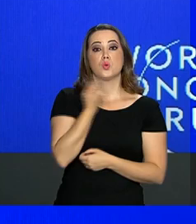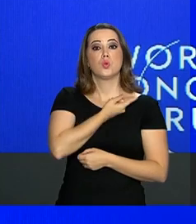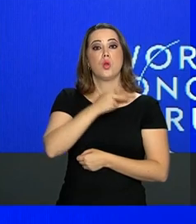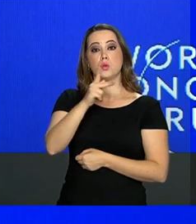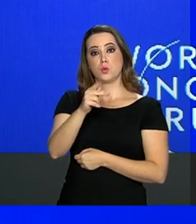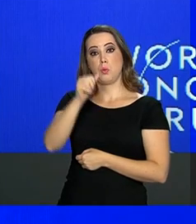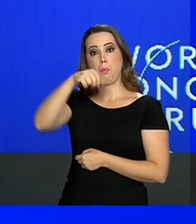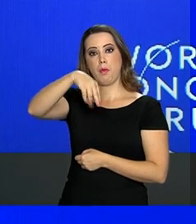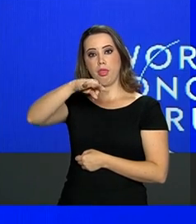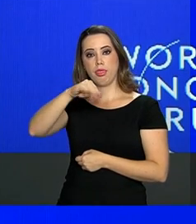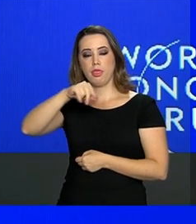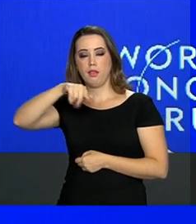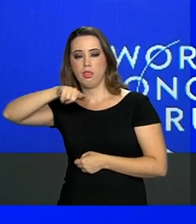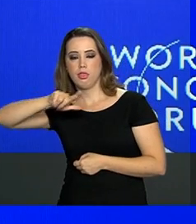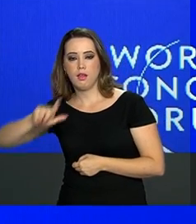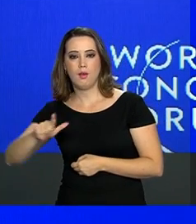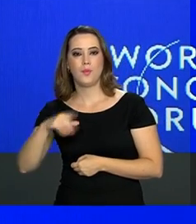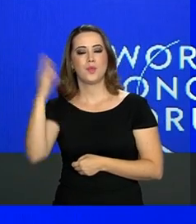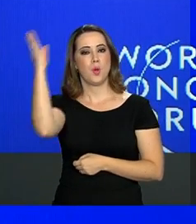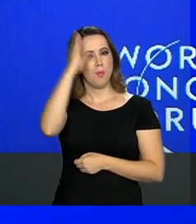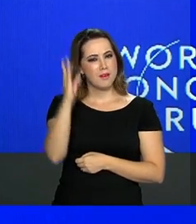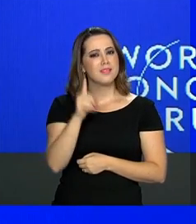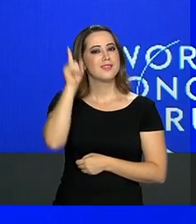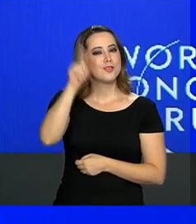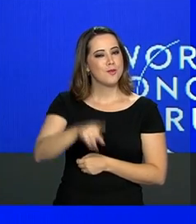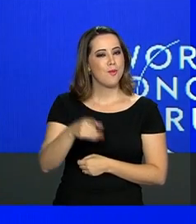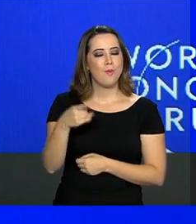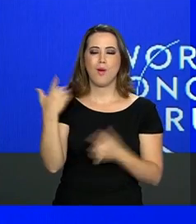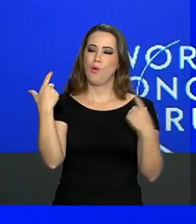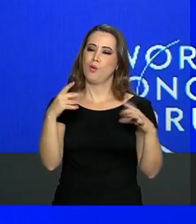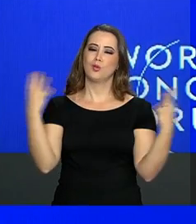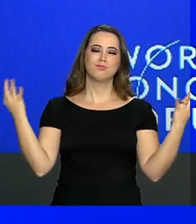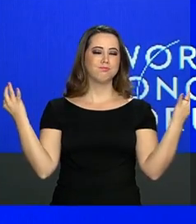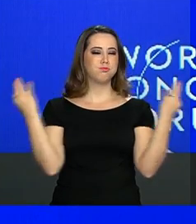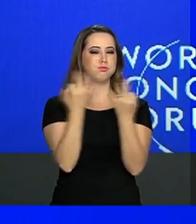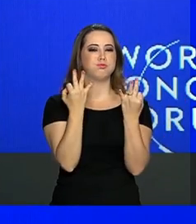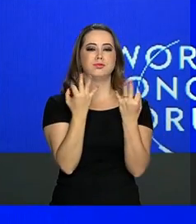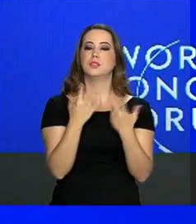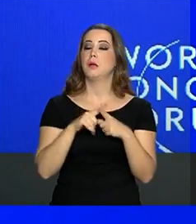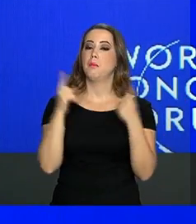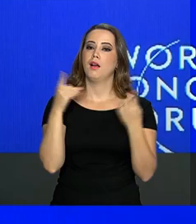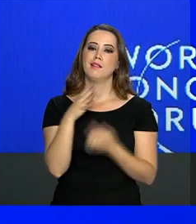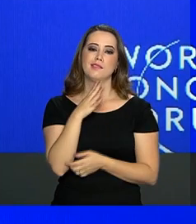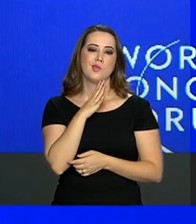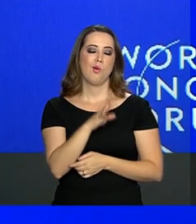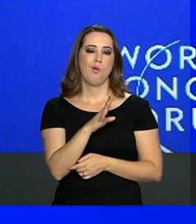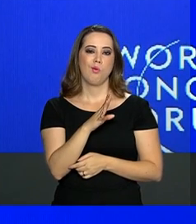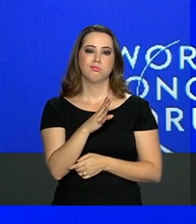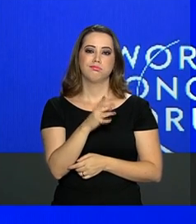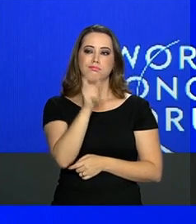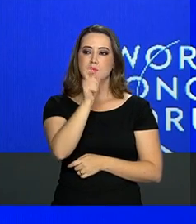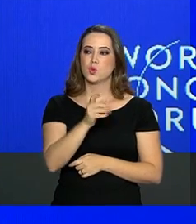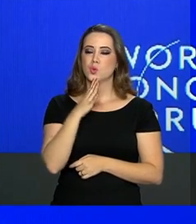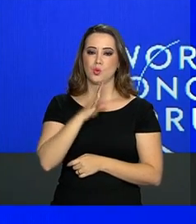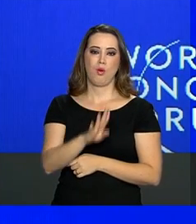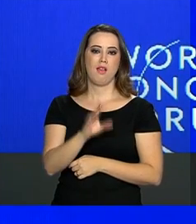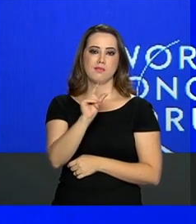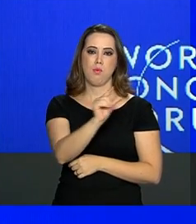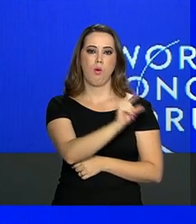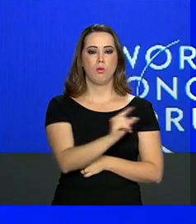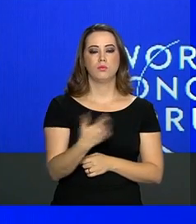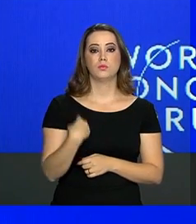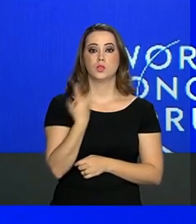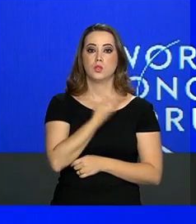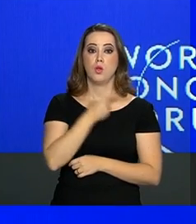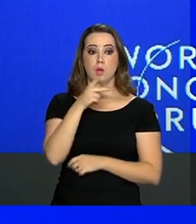O Brasil é um paraíso, mas ainda muito pouco conhecido. Somos o país que mais preserva